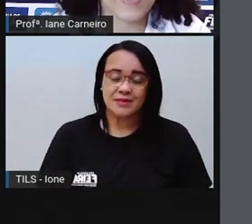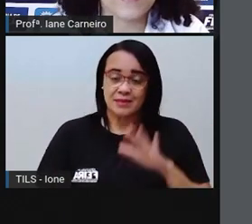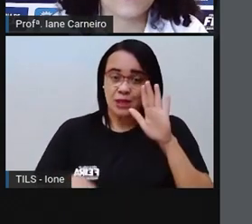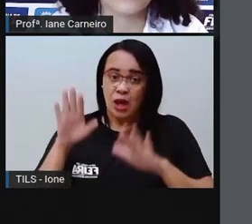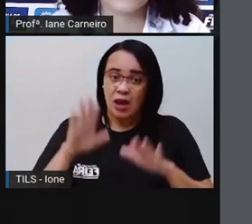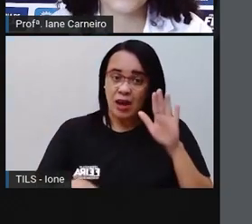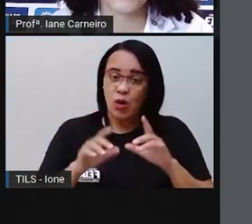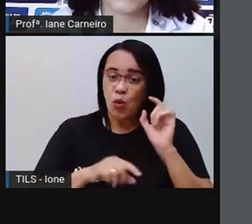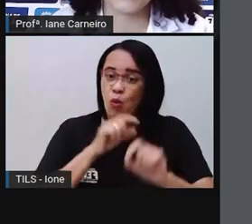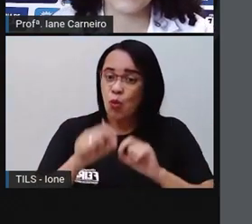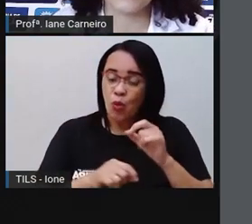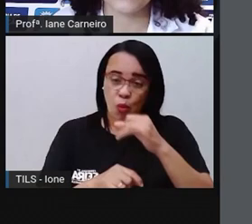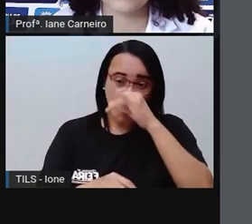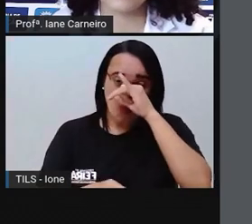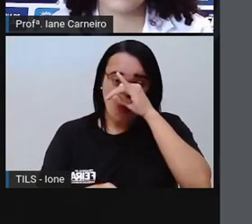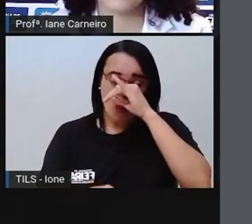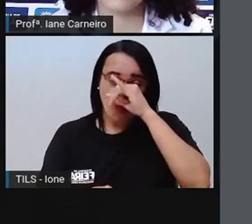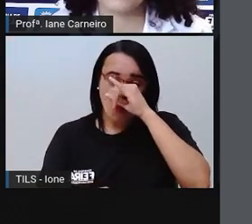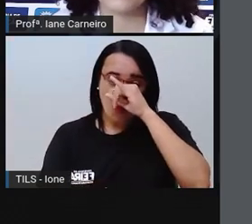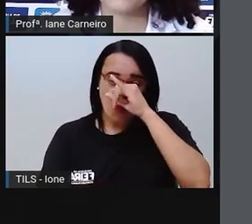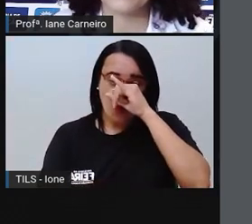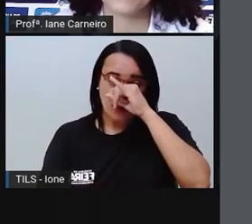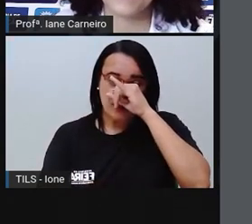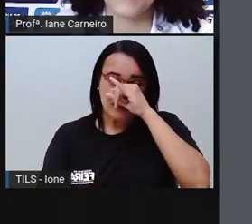Às vezes, os porquinhos